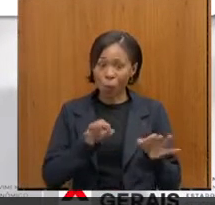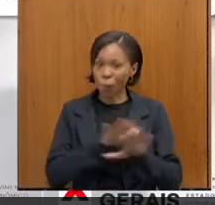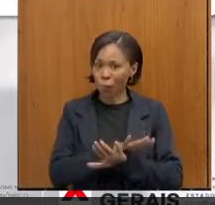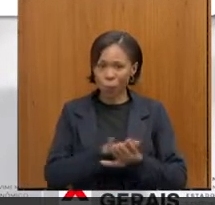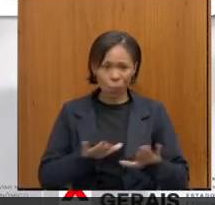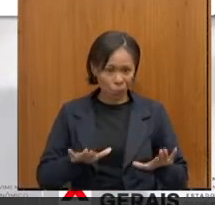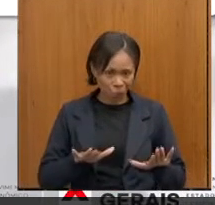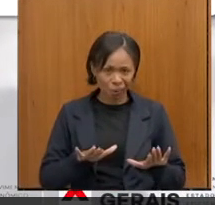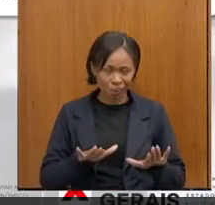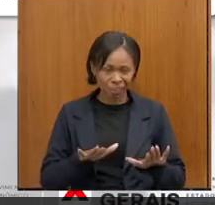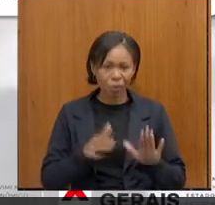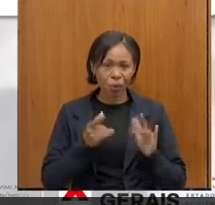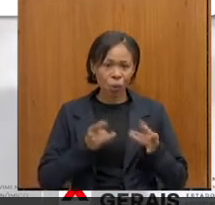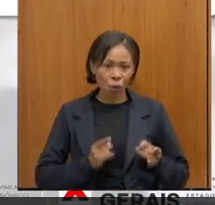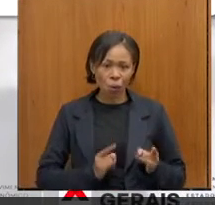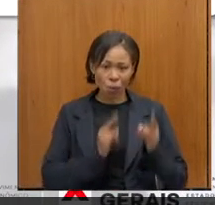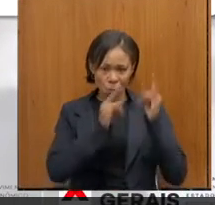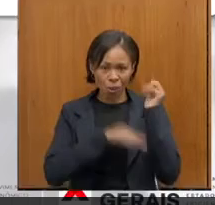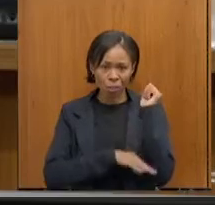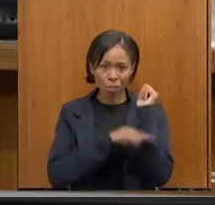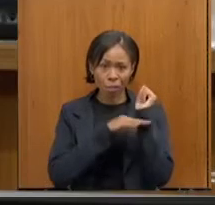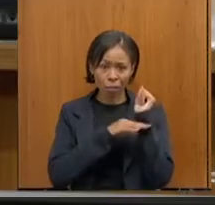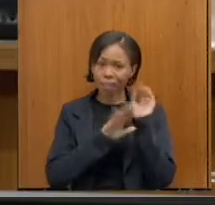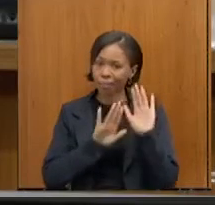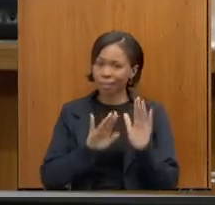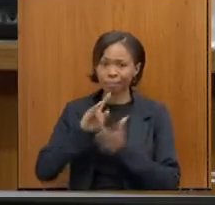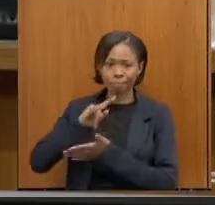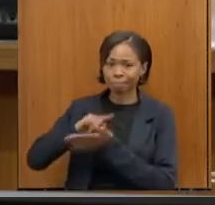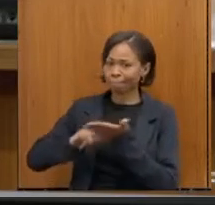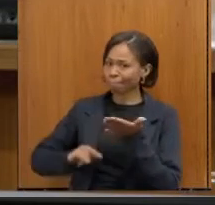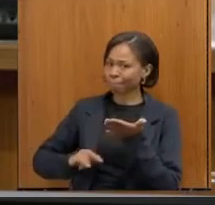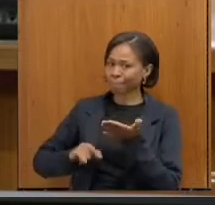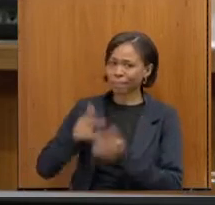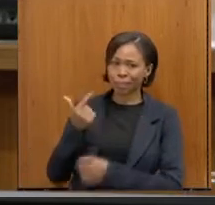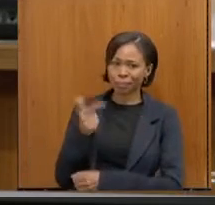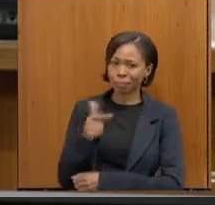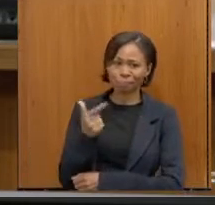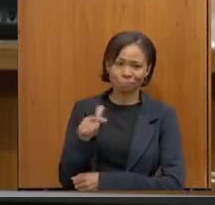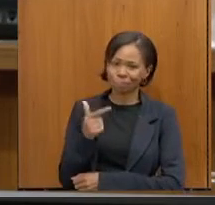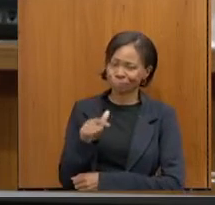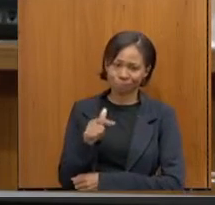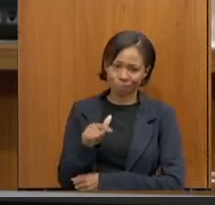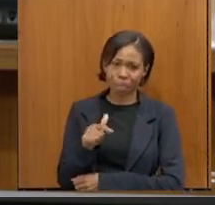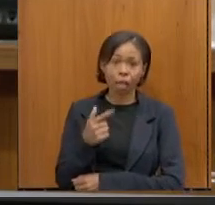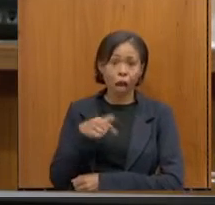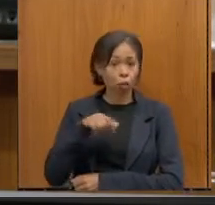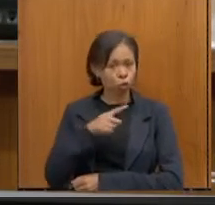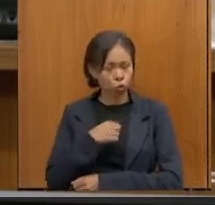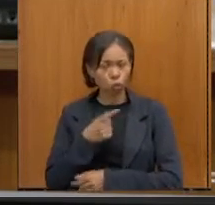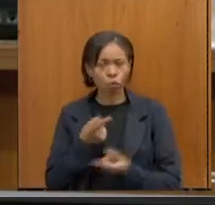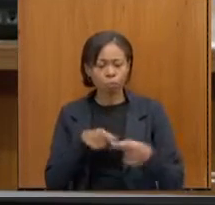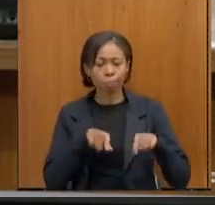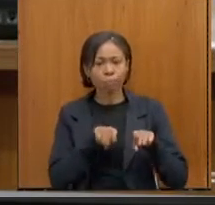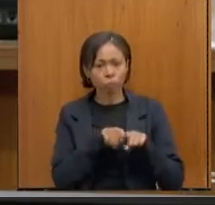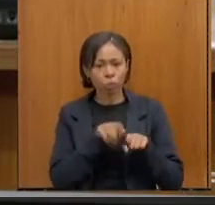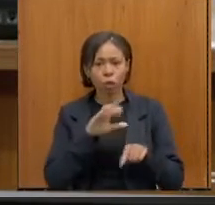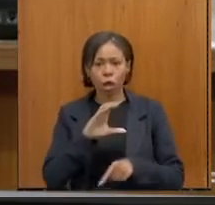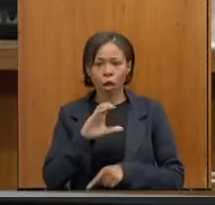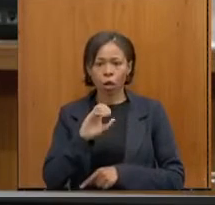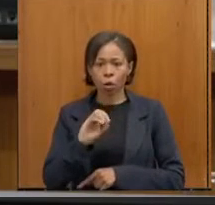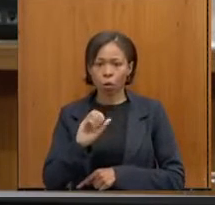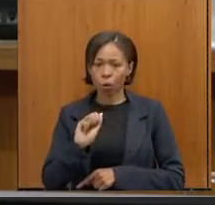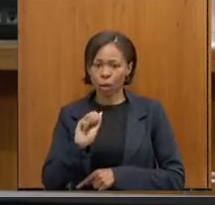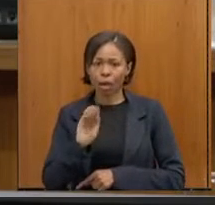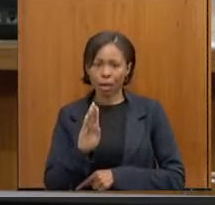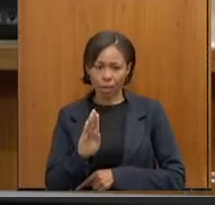não terá o registro do seu imóvel então Fizemos um acordo com a Cohab né o Bruno